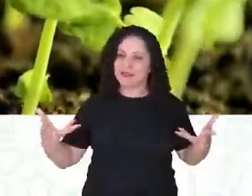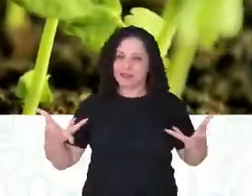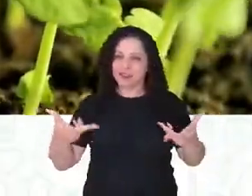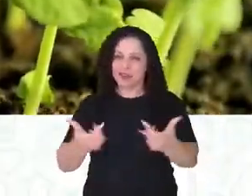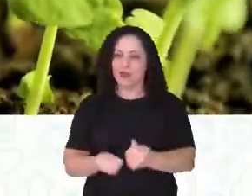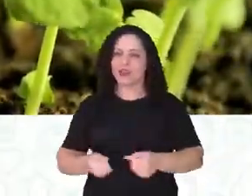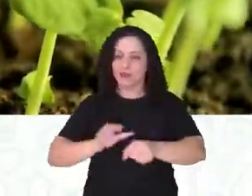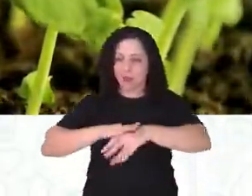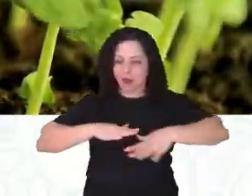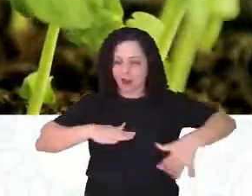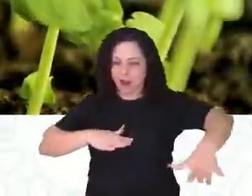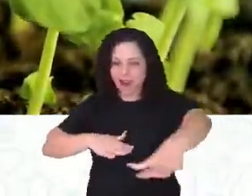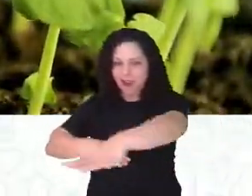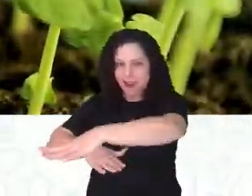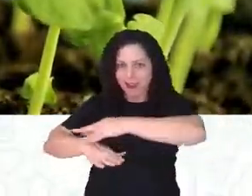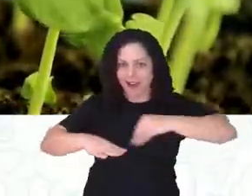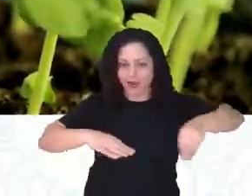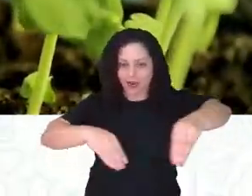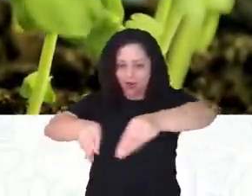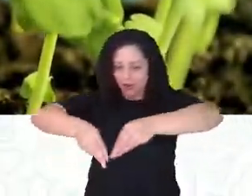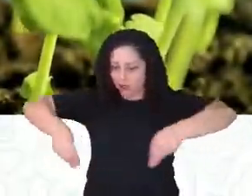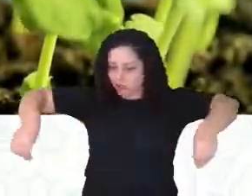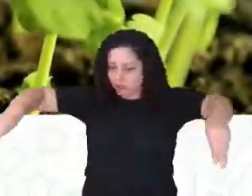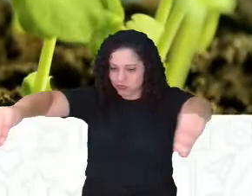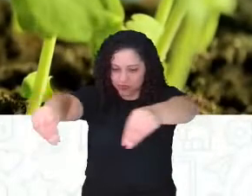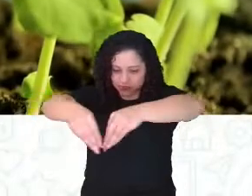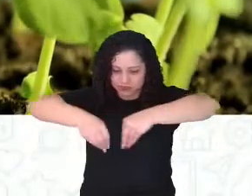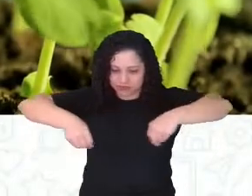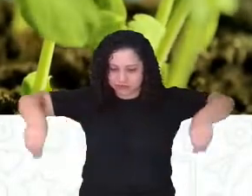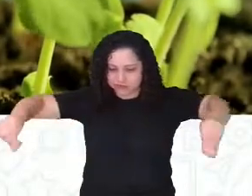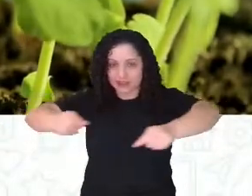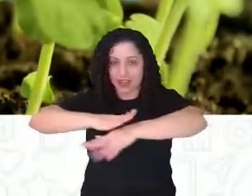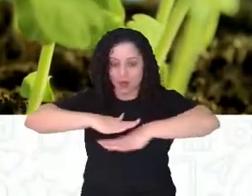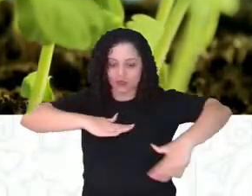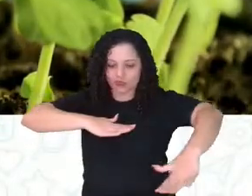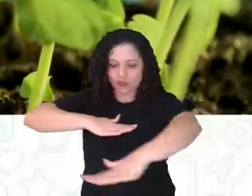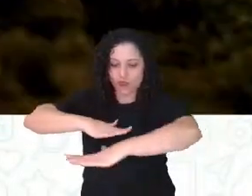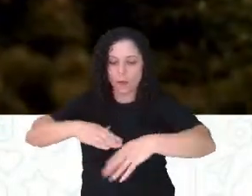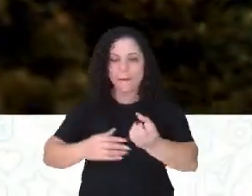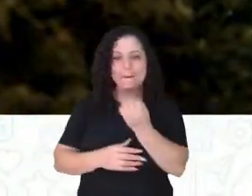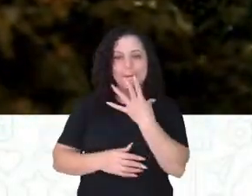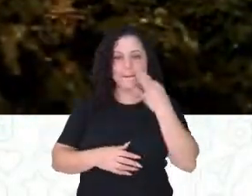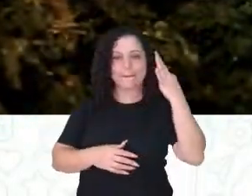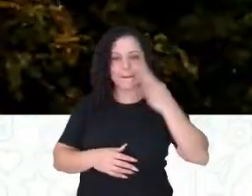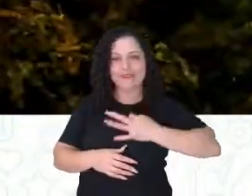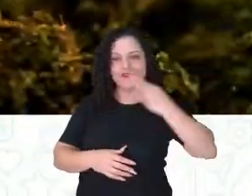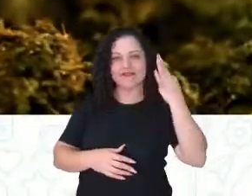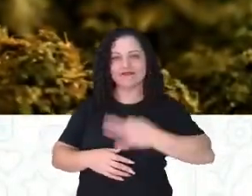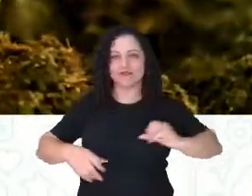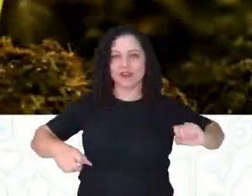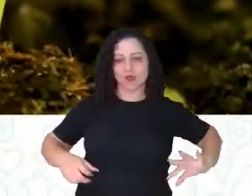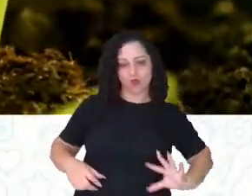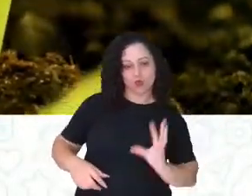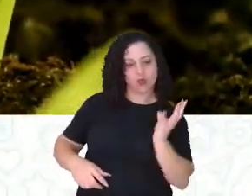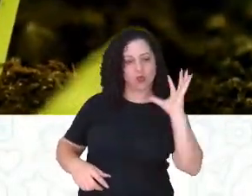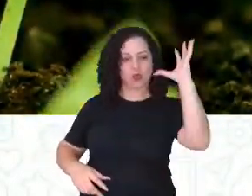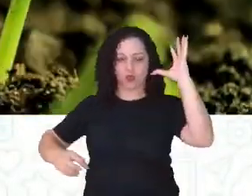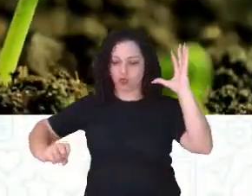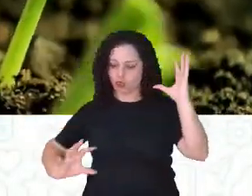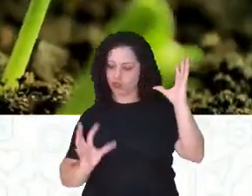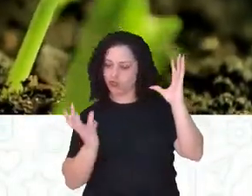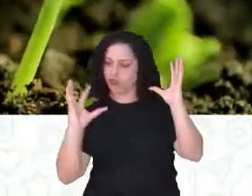uma terra nutrida, de um solo muito bom, né, brotando aí, germinando, que é